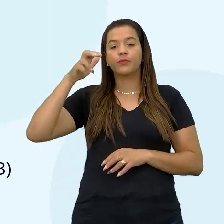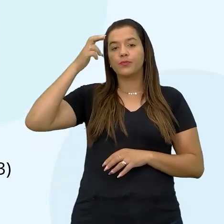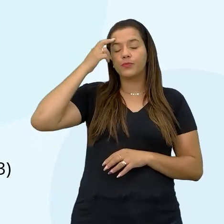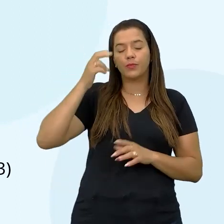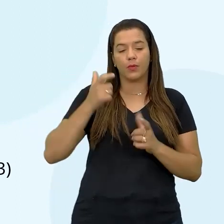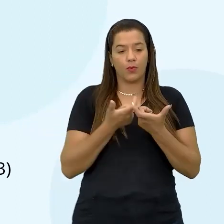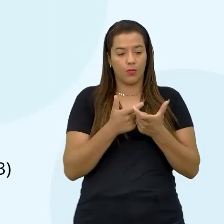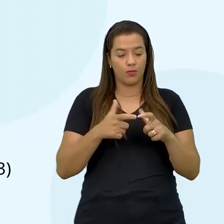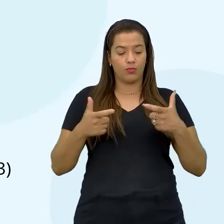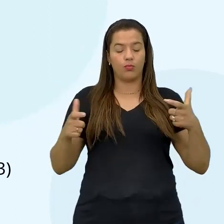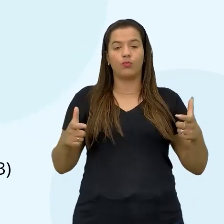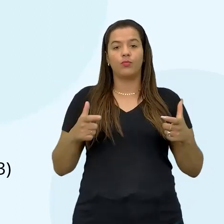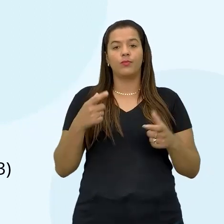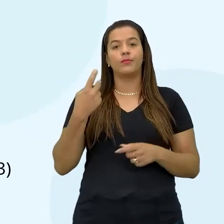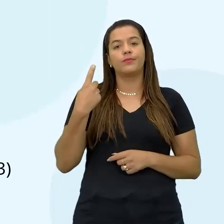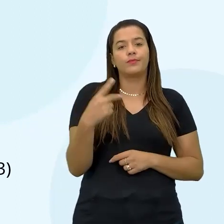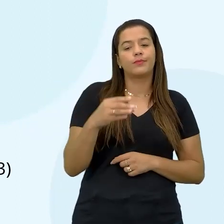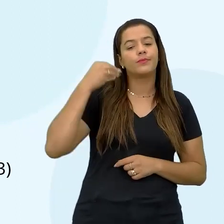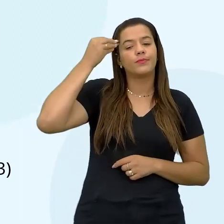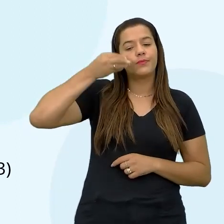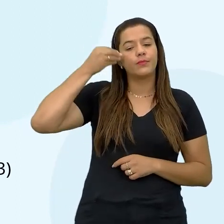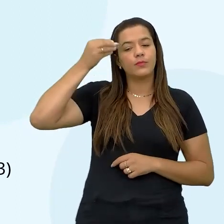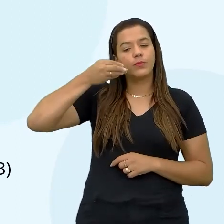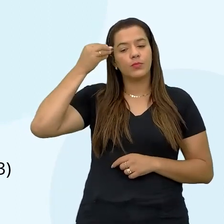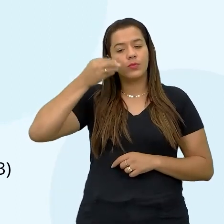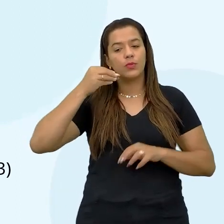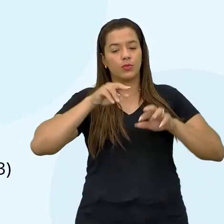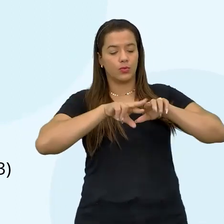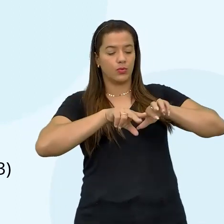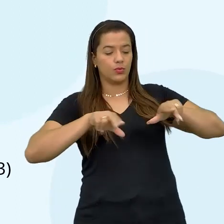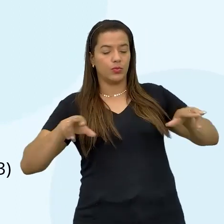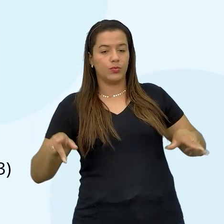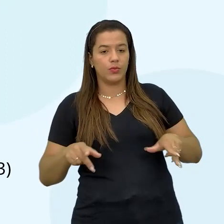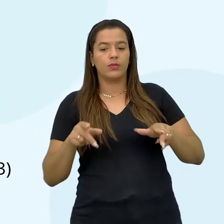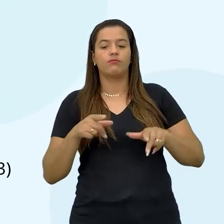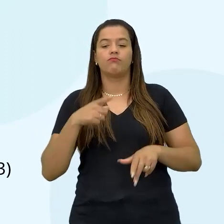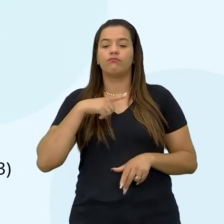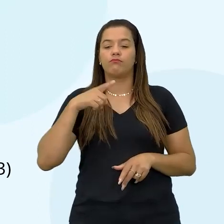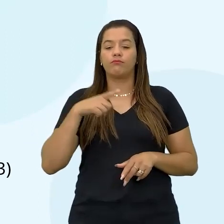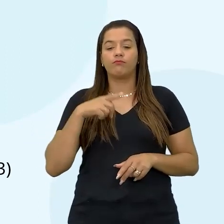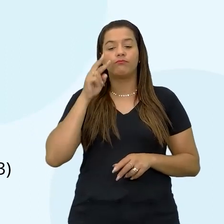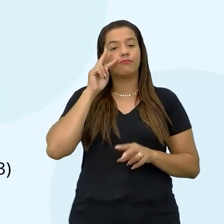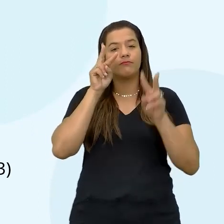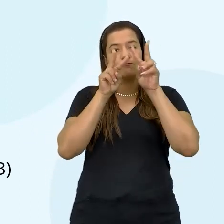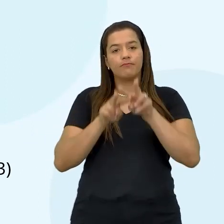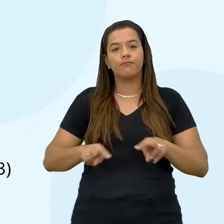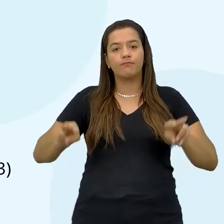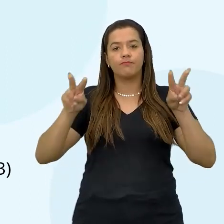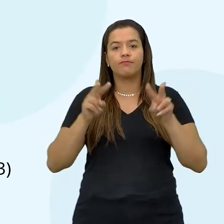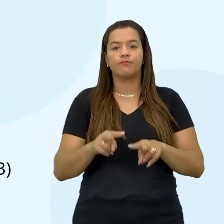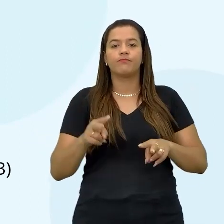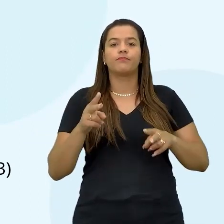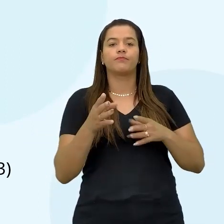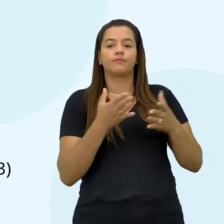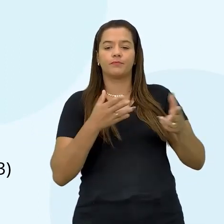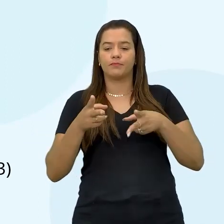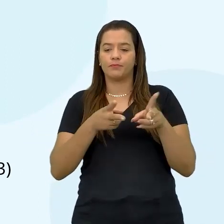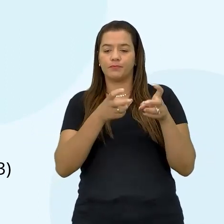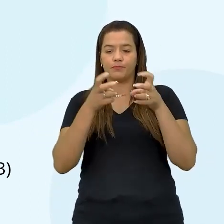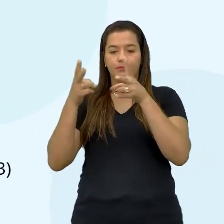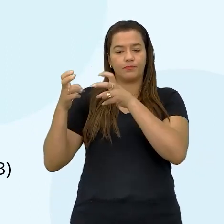a ampliar a experiência com diferentes contextos e práticas artísticos visuais e cultivar a